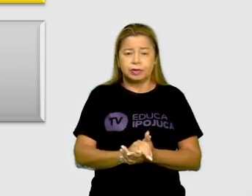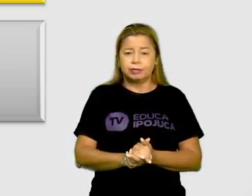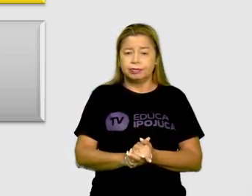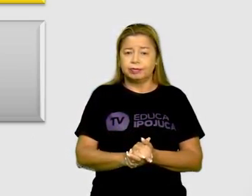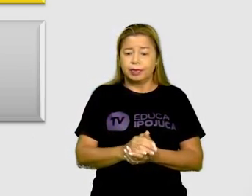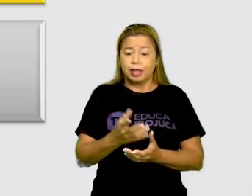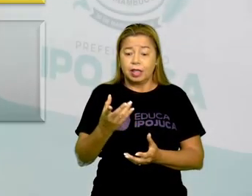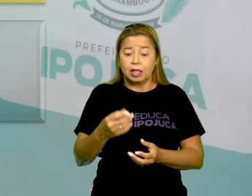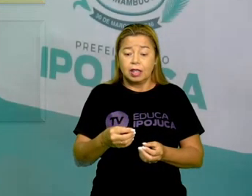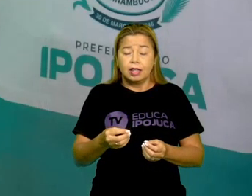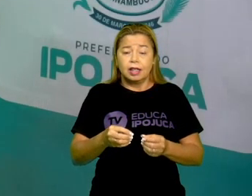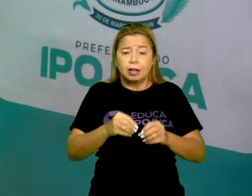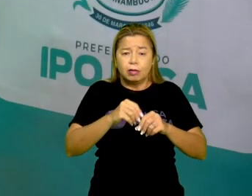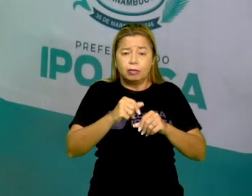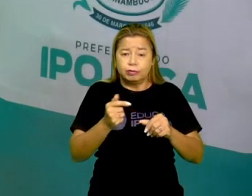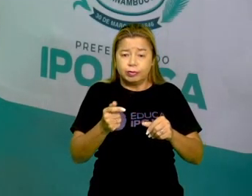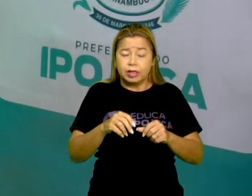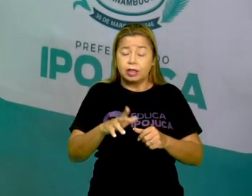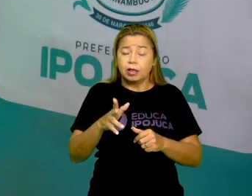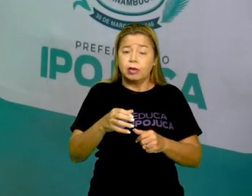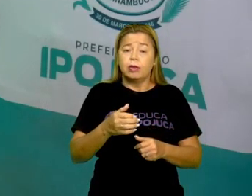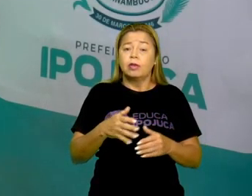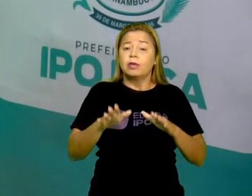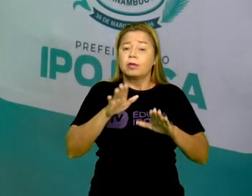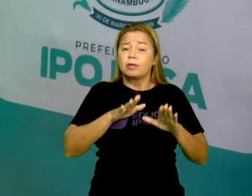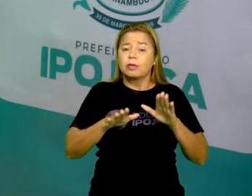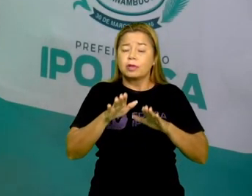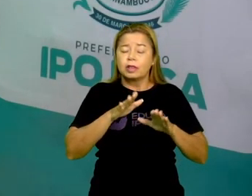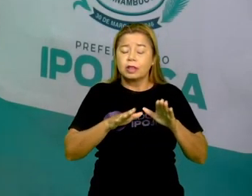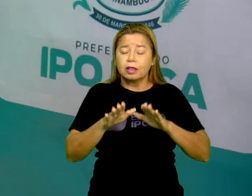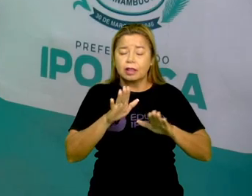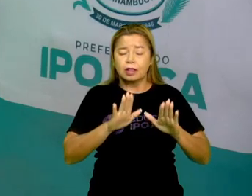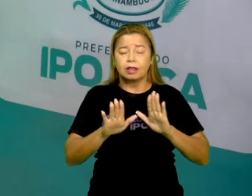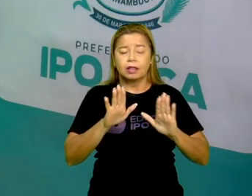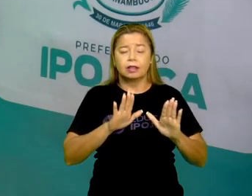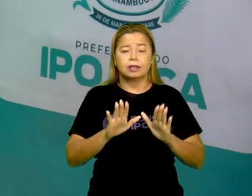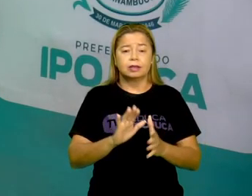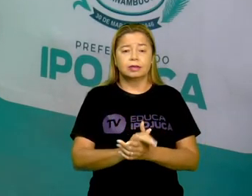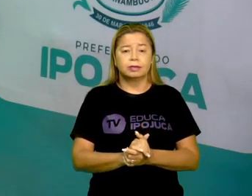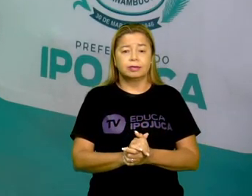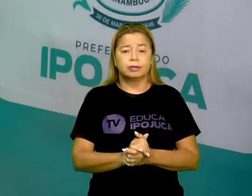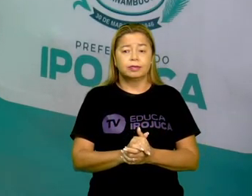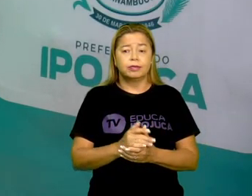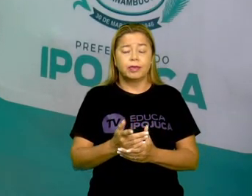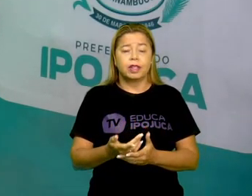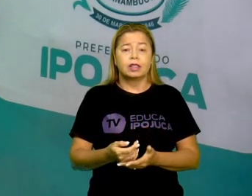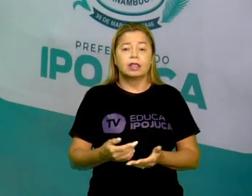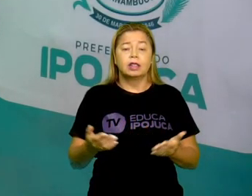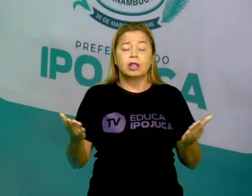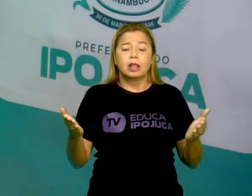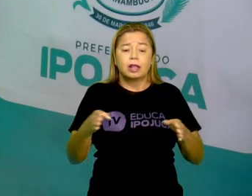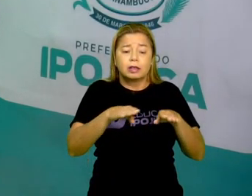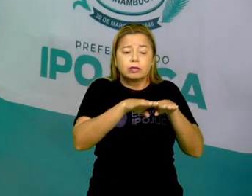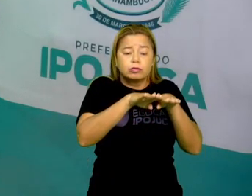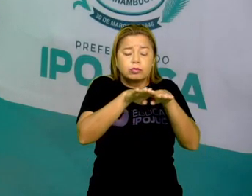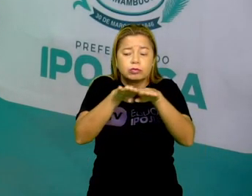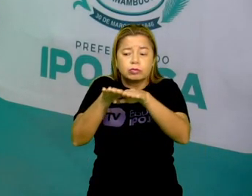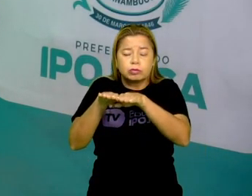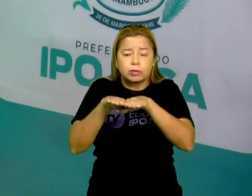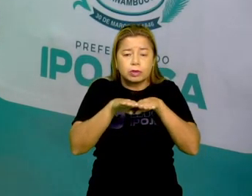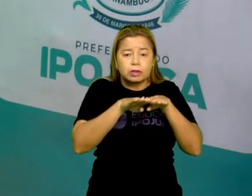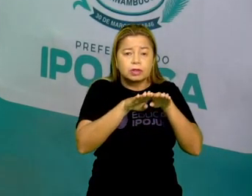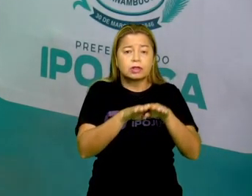o matinho, tá certo? É a plantinha. Nossa unidade de padrão para